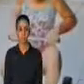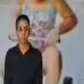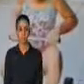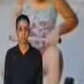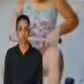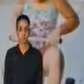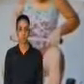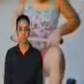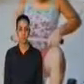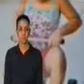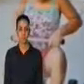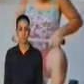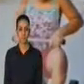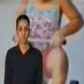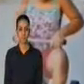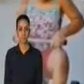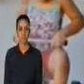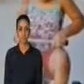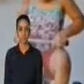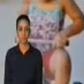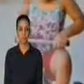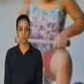fé.